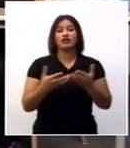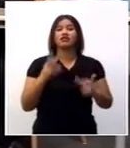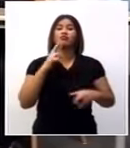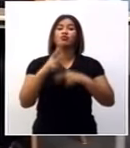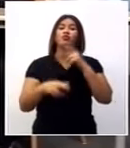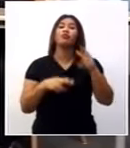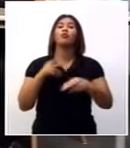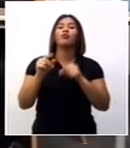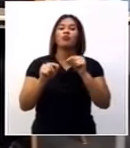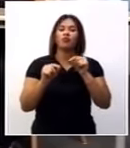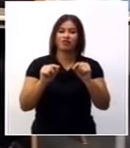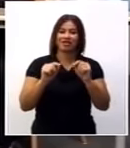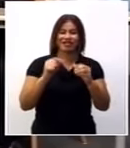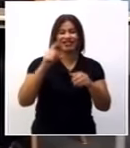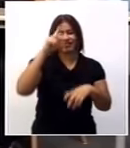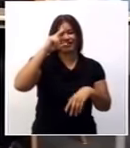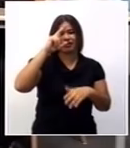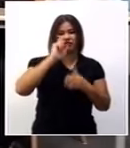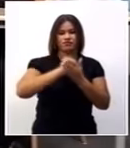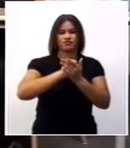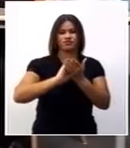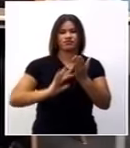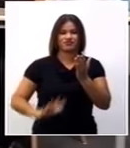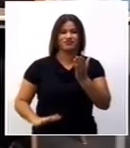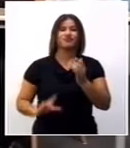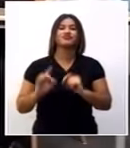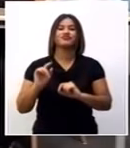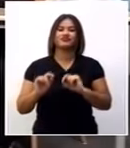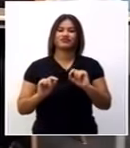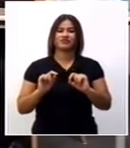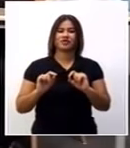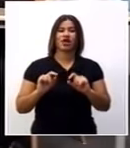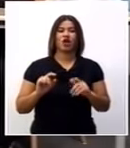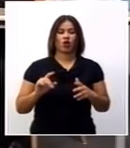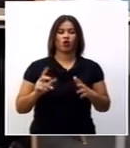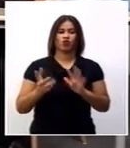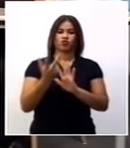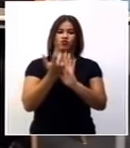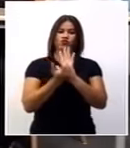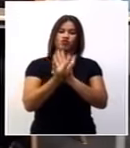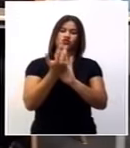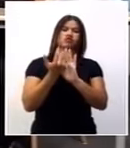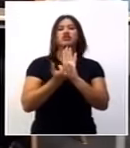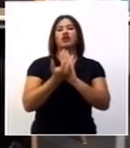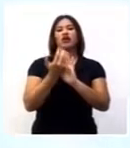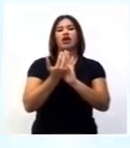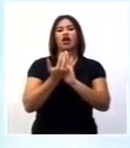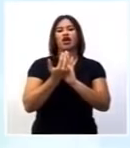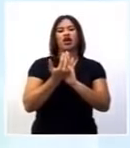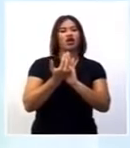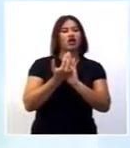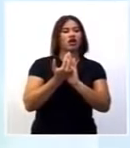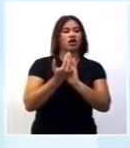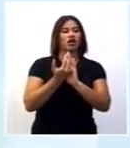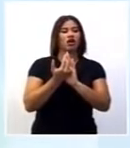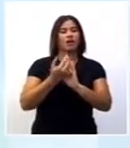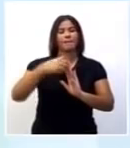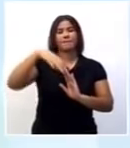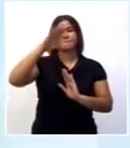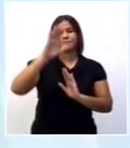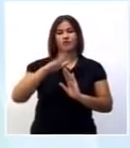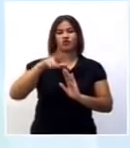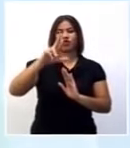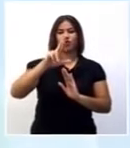responder a essa atividade. Isso. A imagem 1, gente, é uma pintura rupestre. ela é